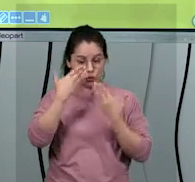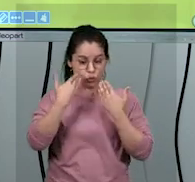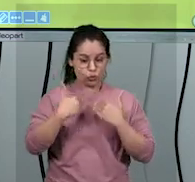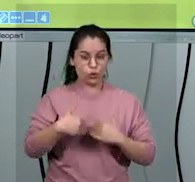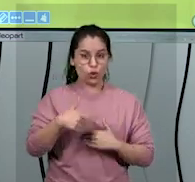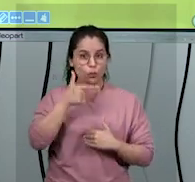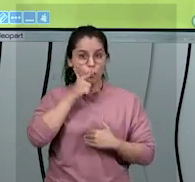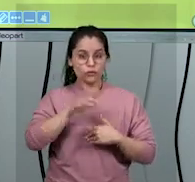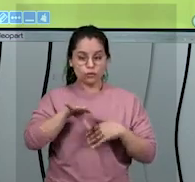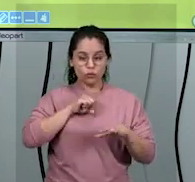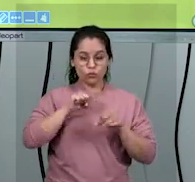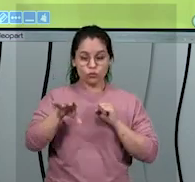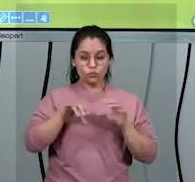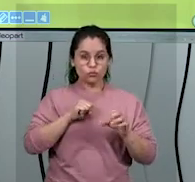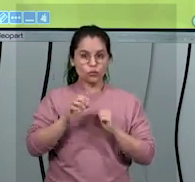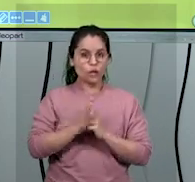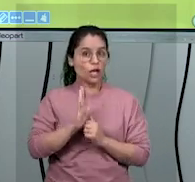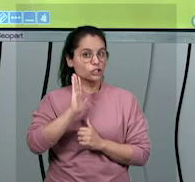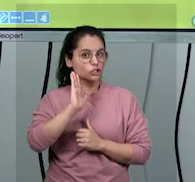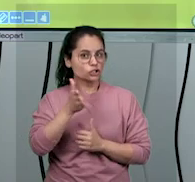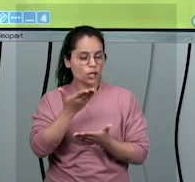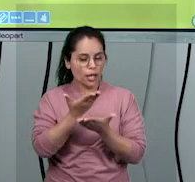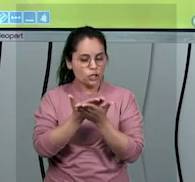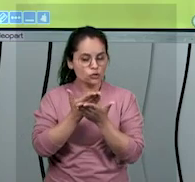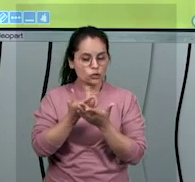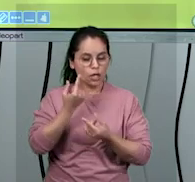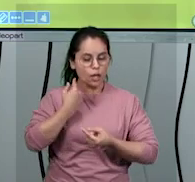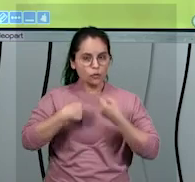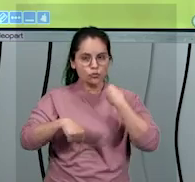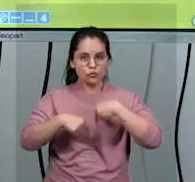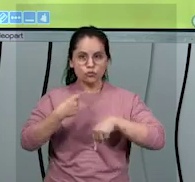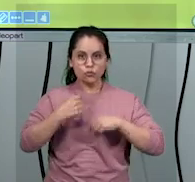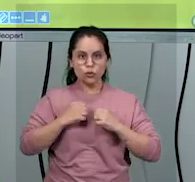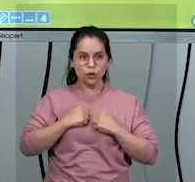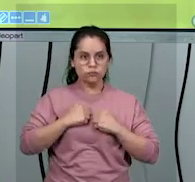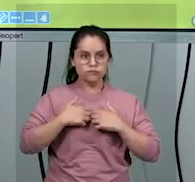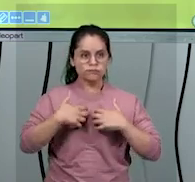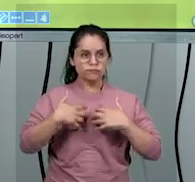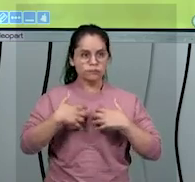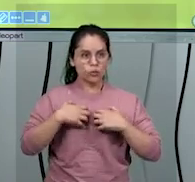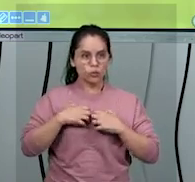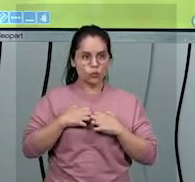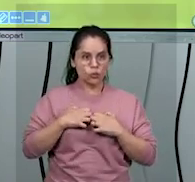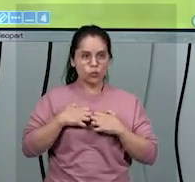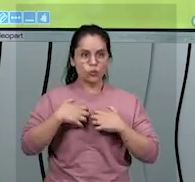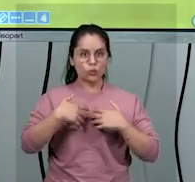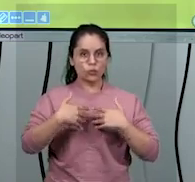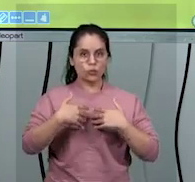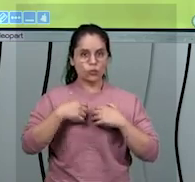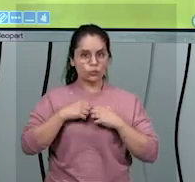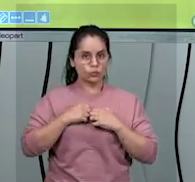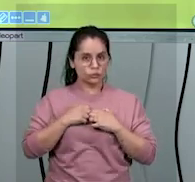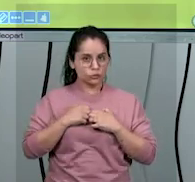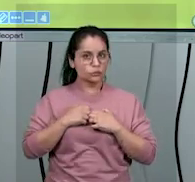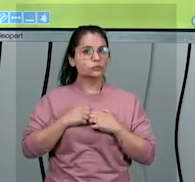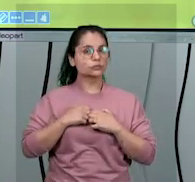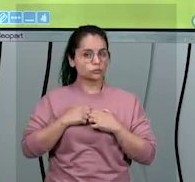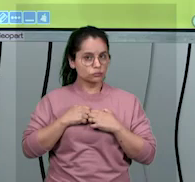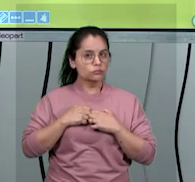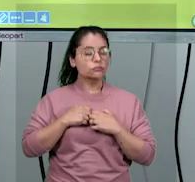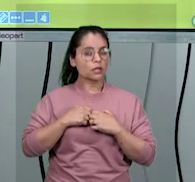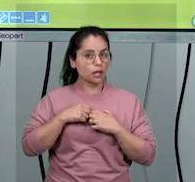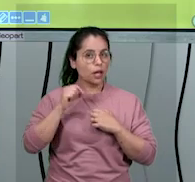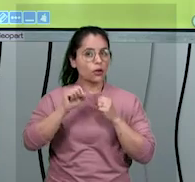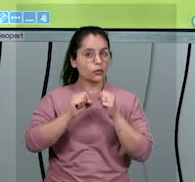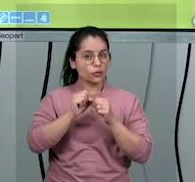assimilar. Nós já estudamos o sistema respiratório, que é responsável por trazer o oxigênio